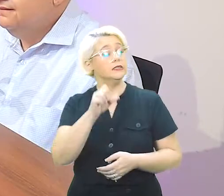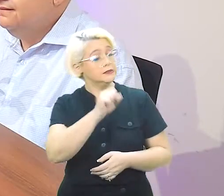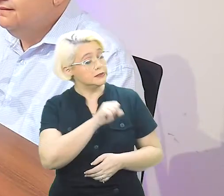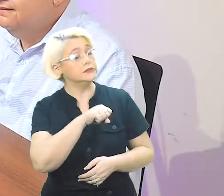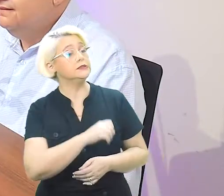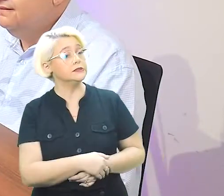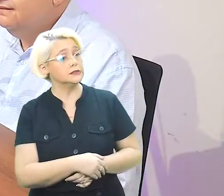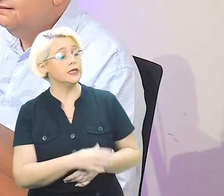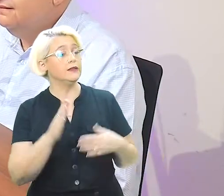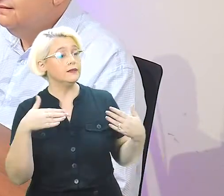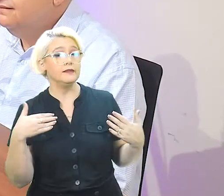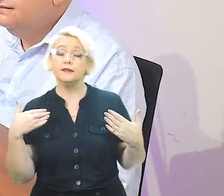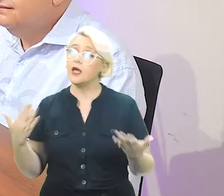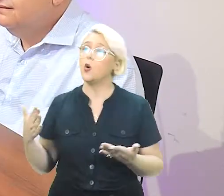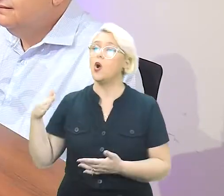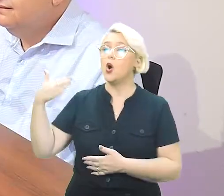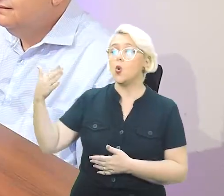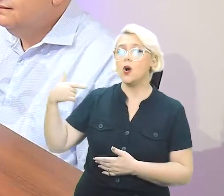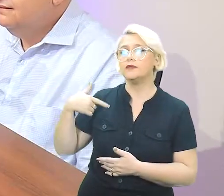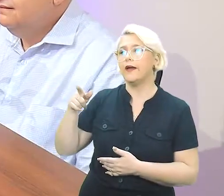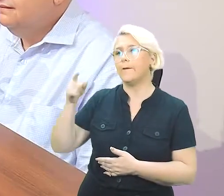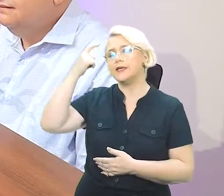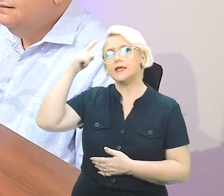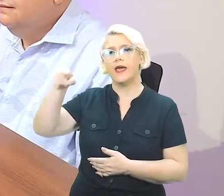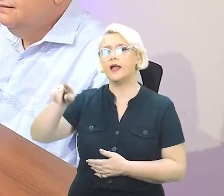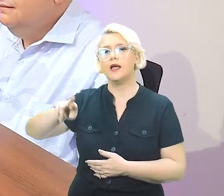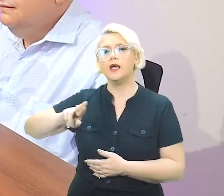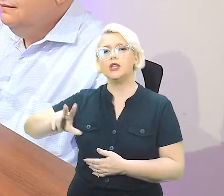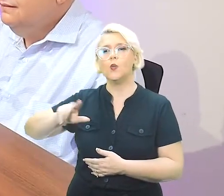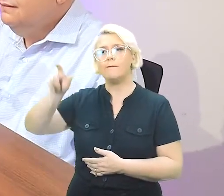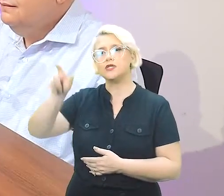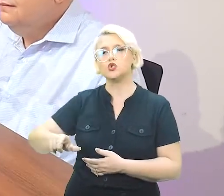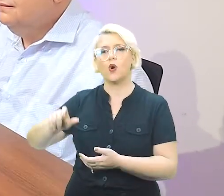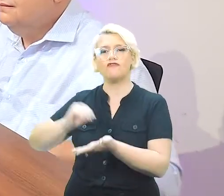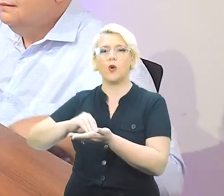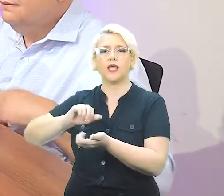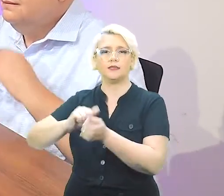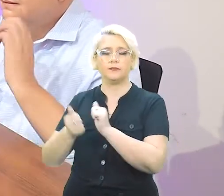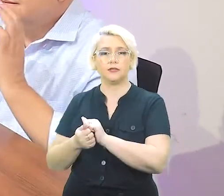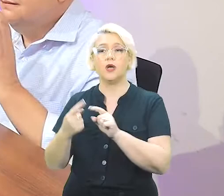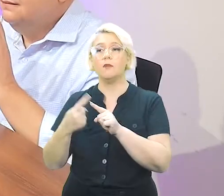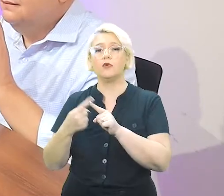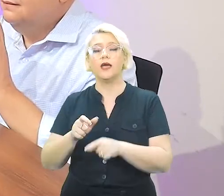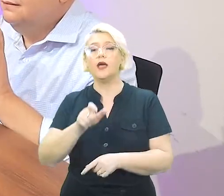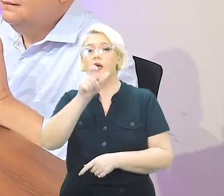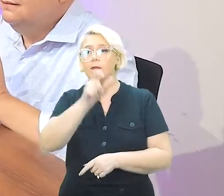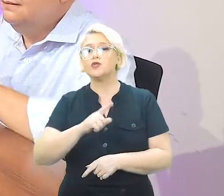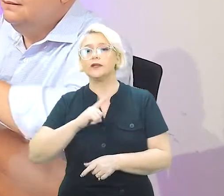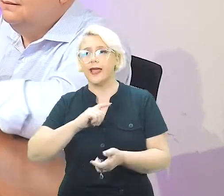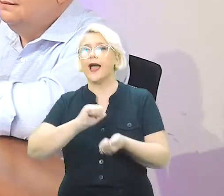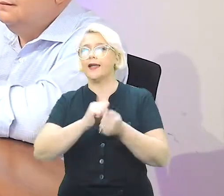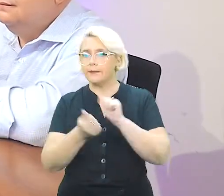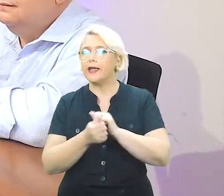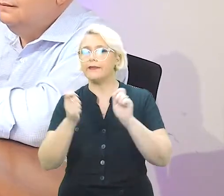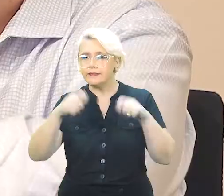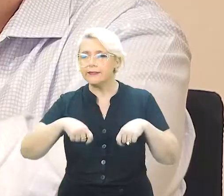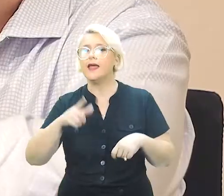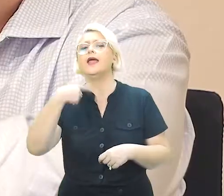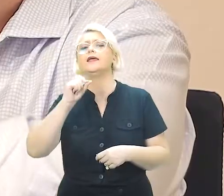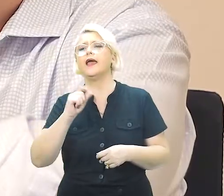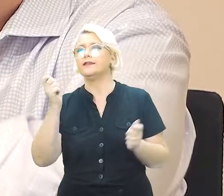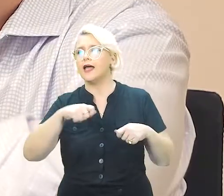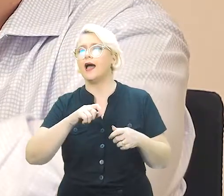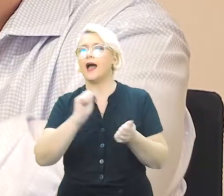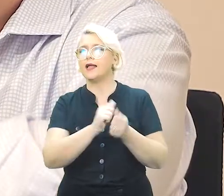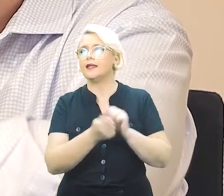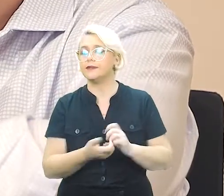Então, quando elas não eram pessoas inadaptadas, eram inadaptadas porque existia uma pessoa que era adaptada. E quem é essa